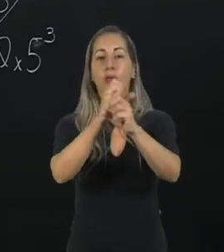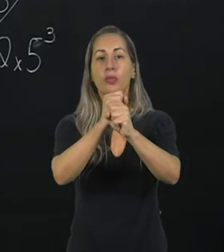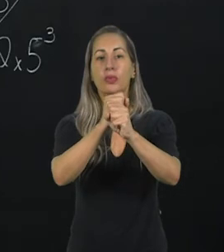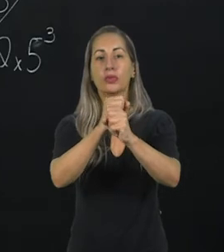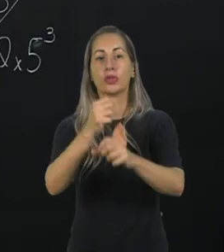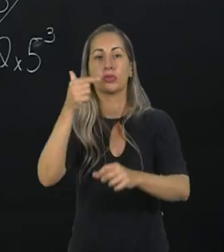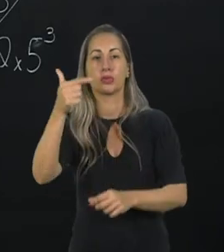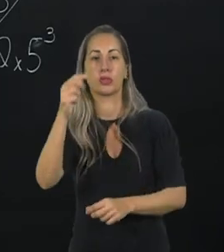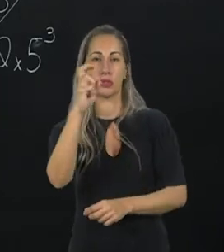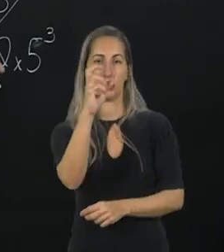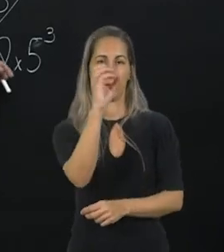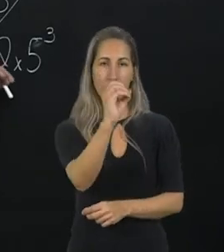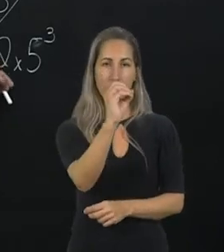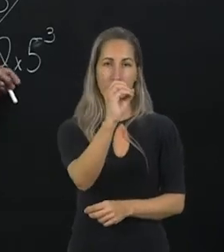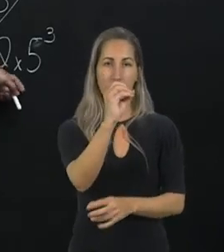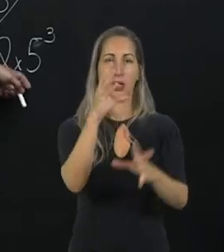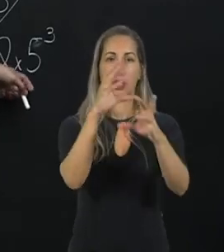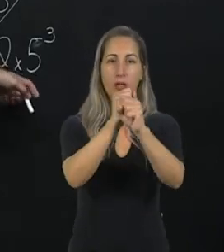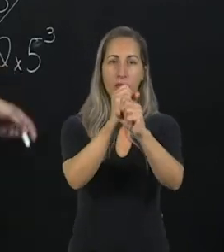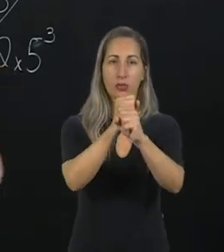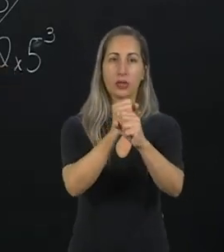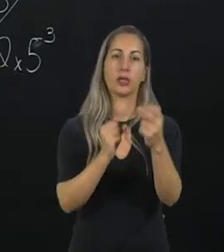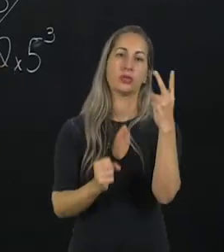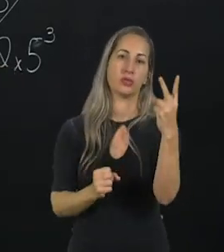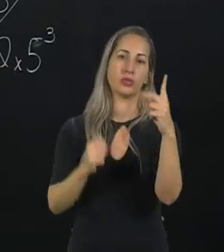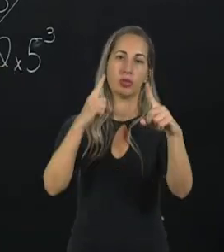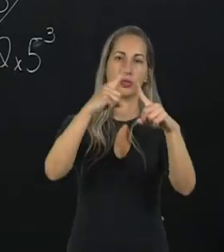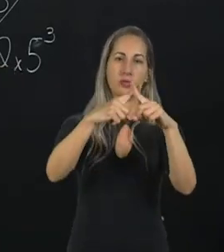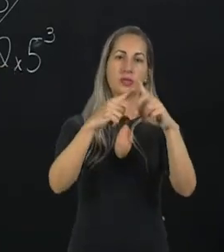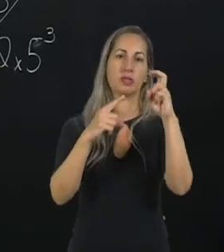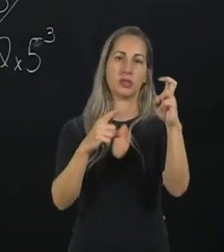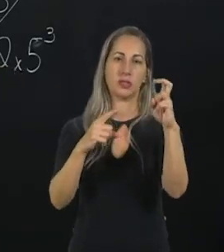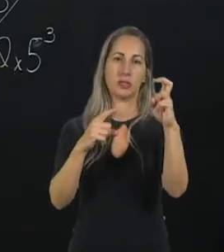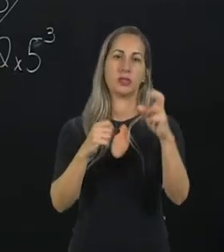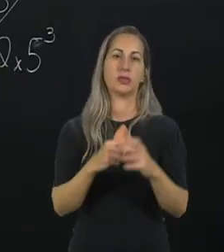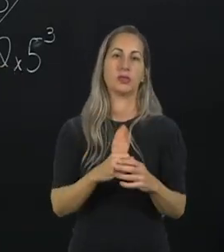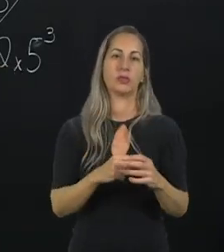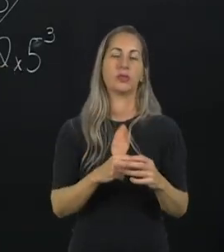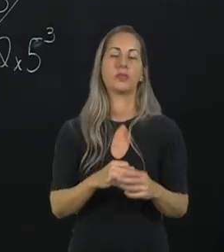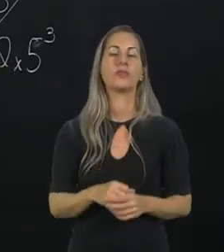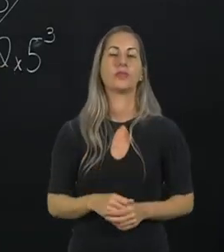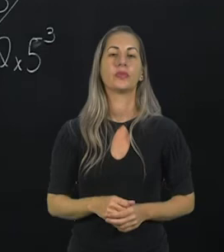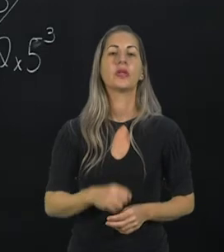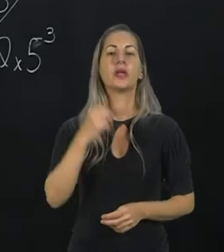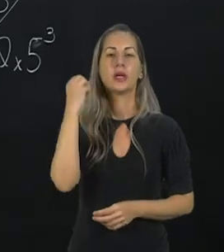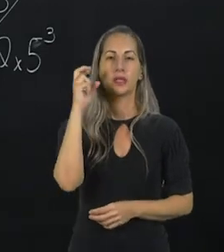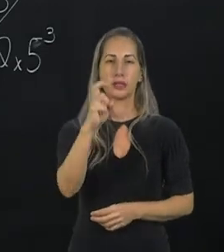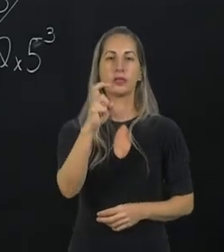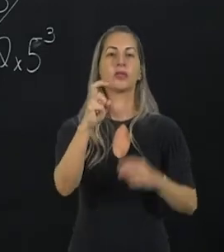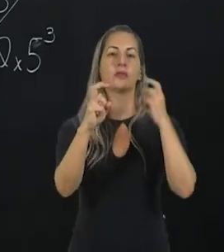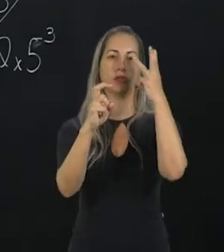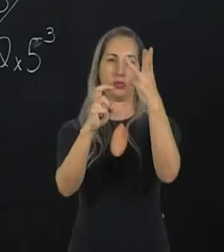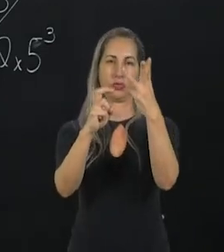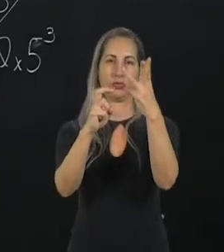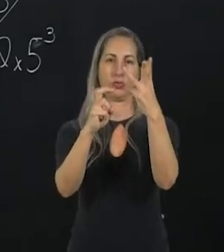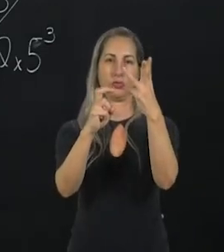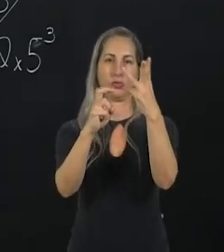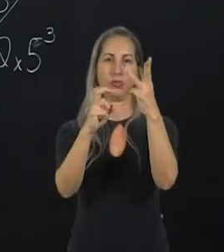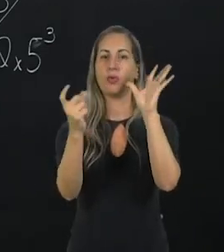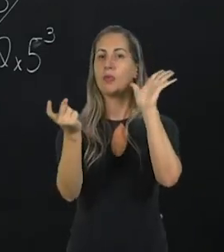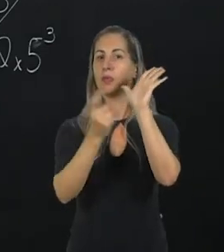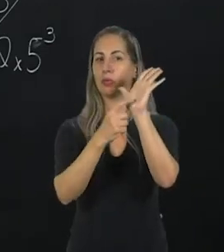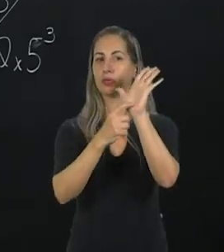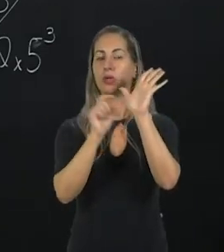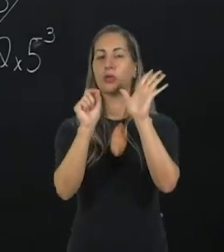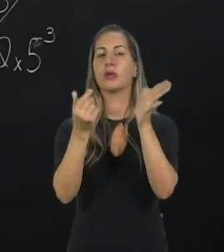de 250 equivale a 2 vezes 5 elevado ao cubo, tá? Então, o que eu te mostrei aqui